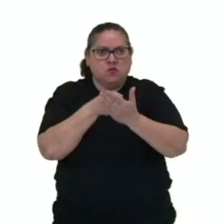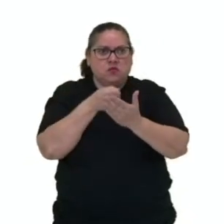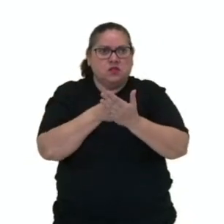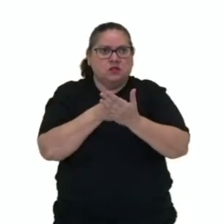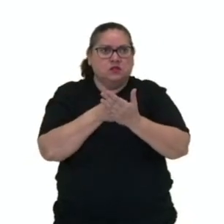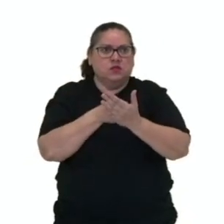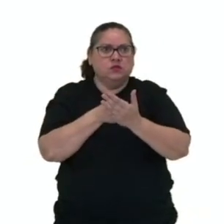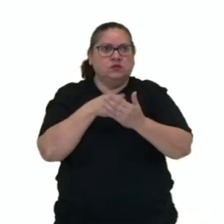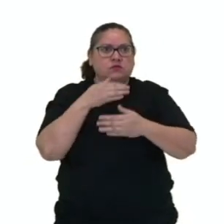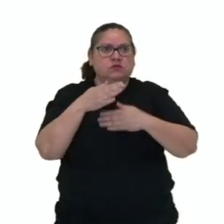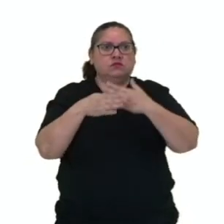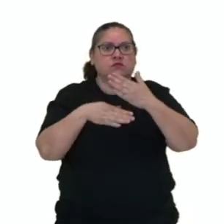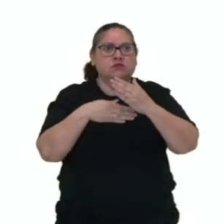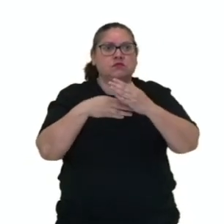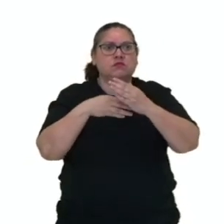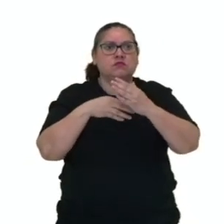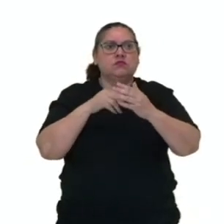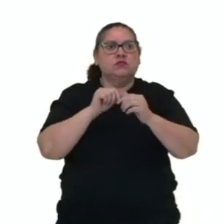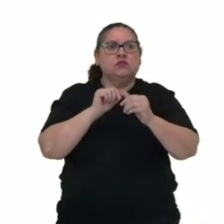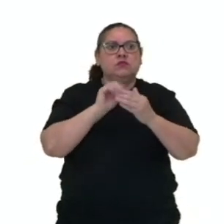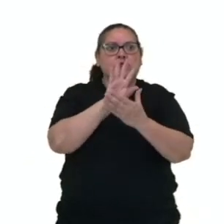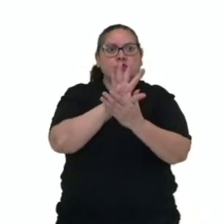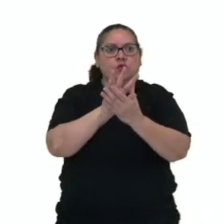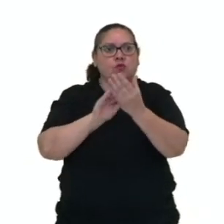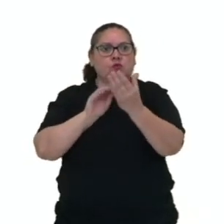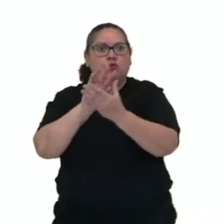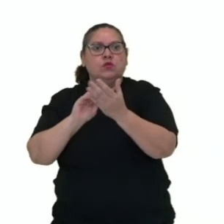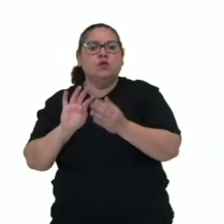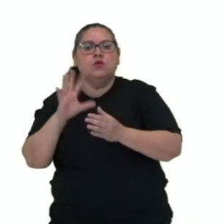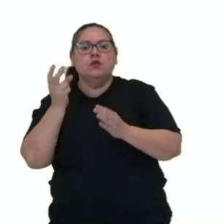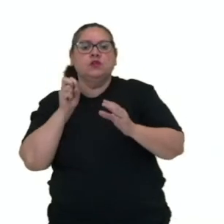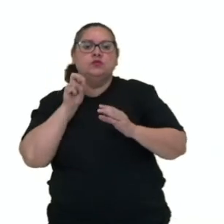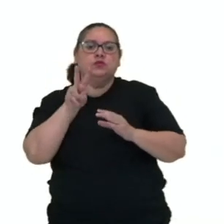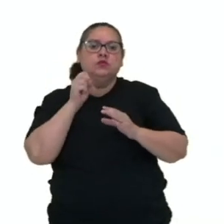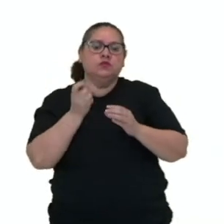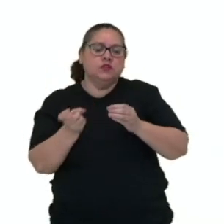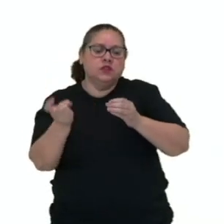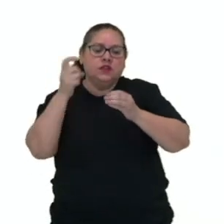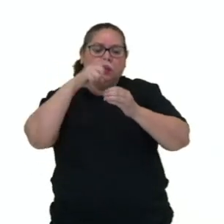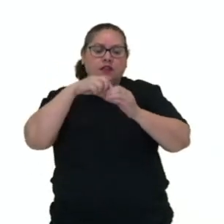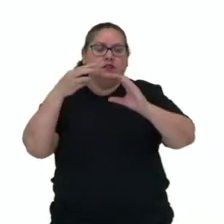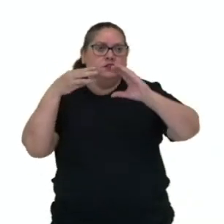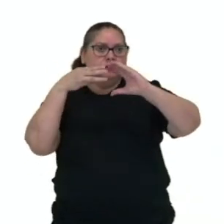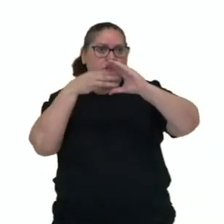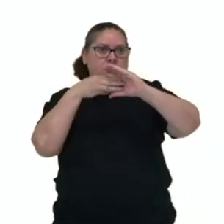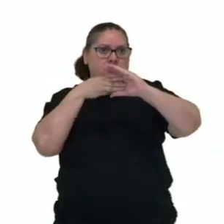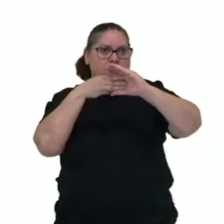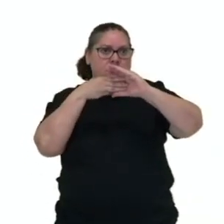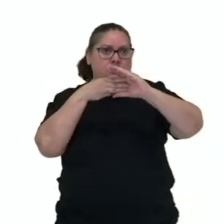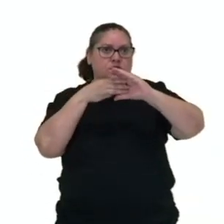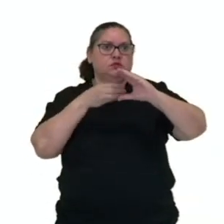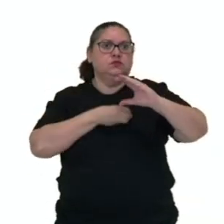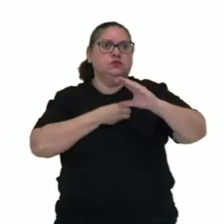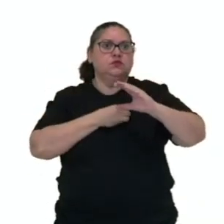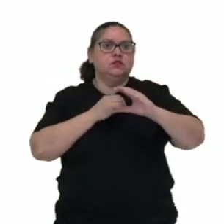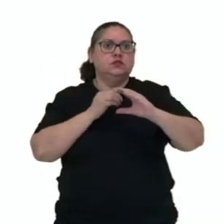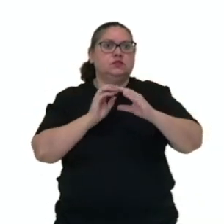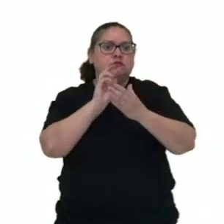obrigatórios. O processo de replicação ocorre quando os vírus entram entram nas células dos seres vivos e